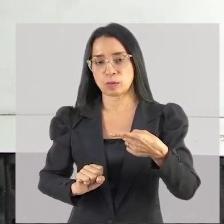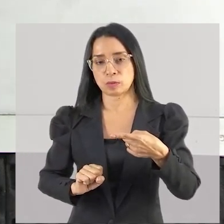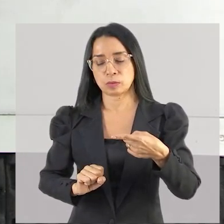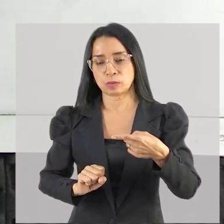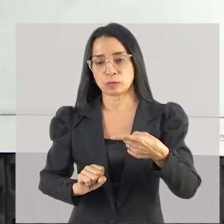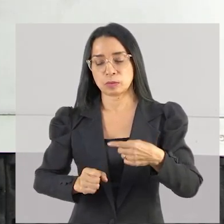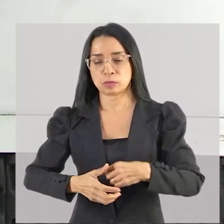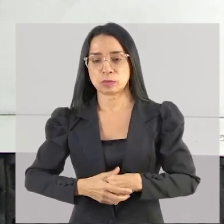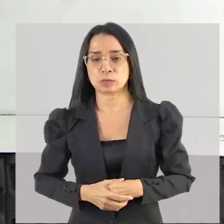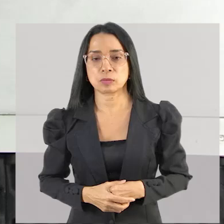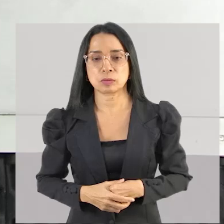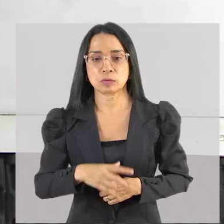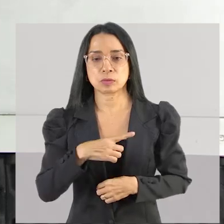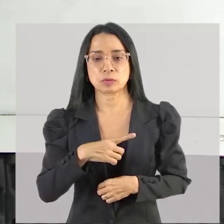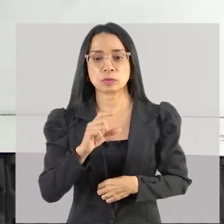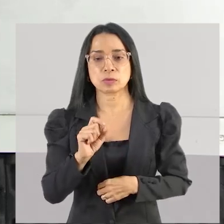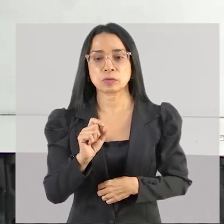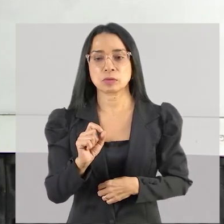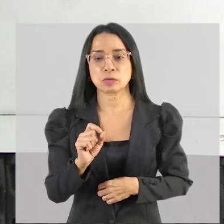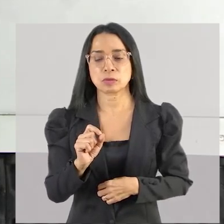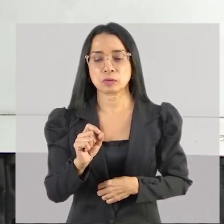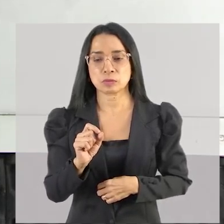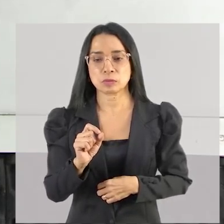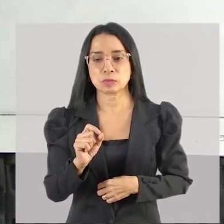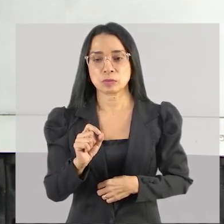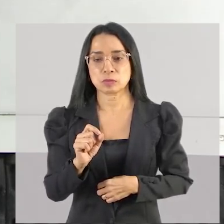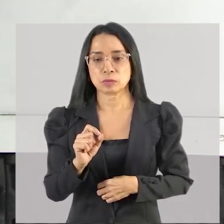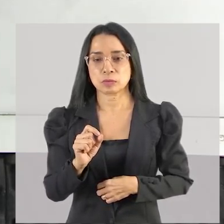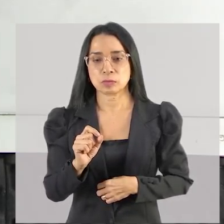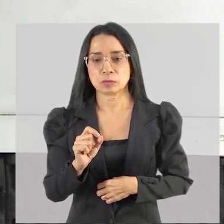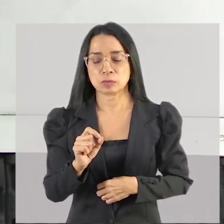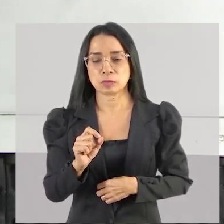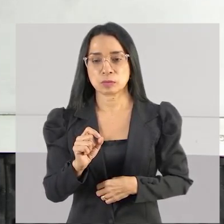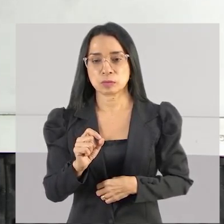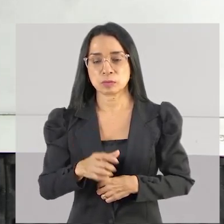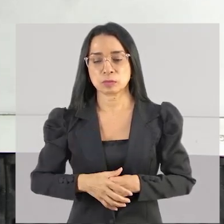quanto na parte de baixo, eu vou ter o seguinte,